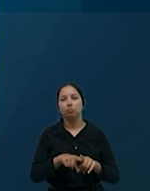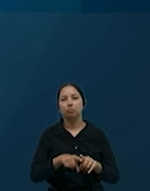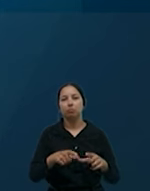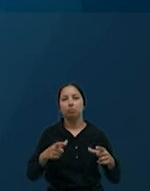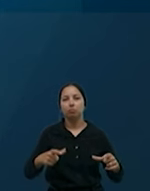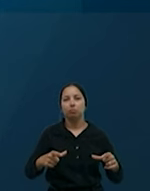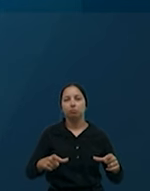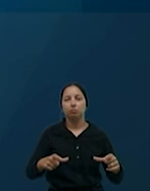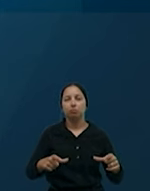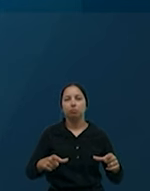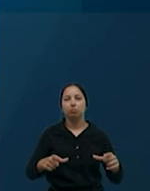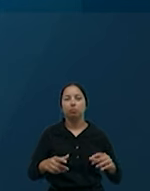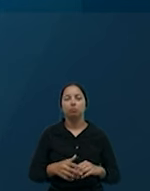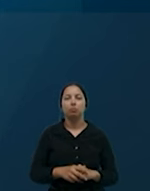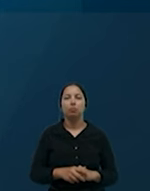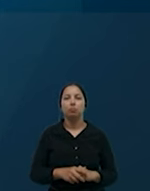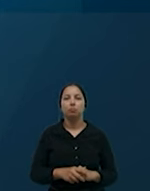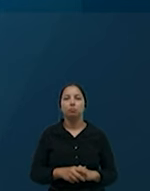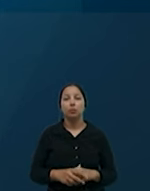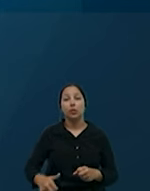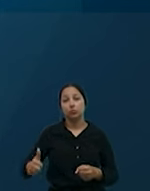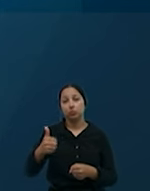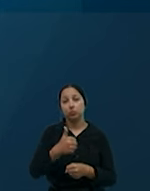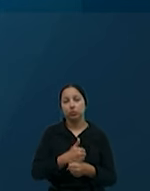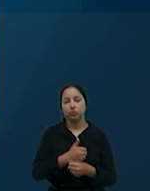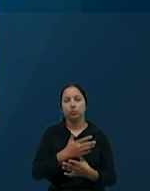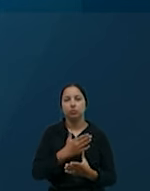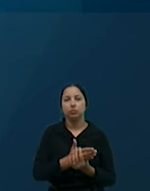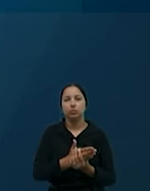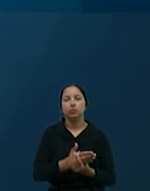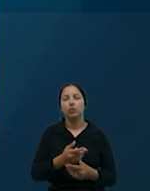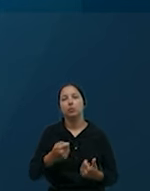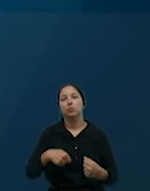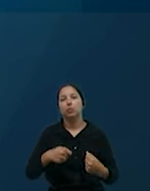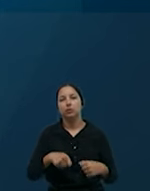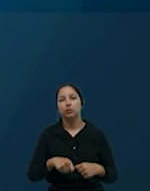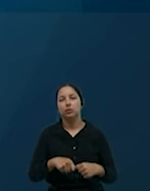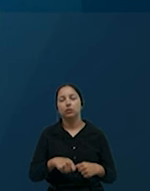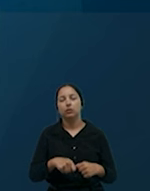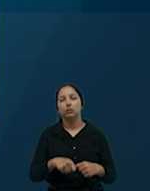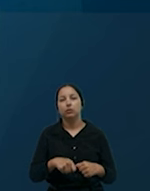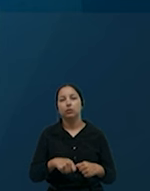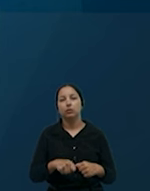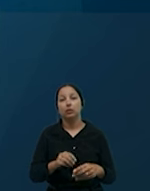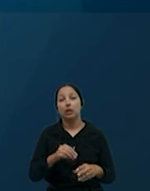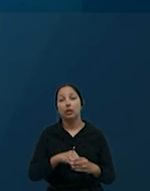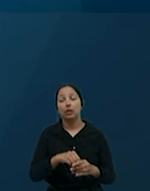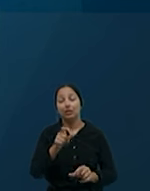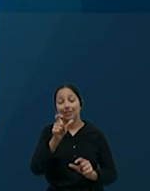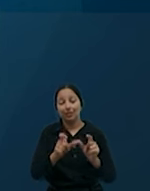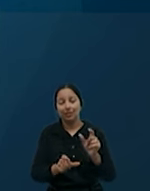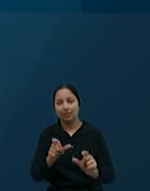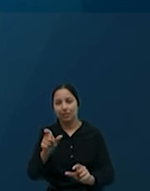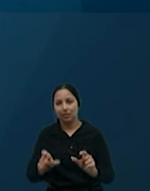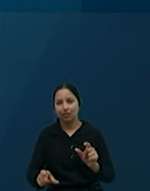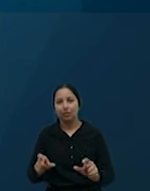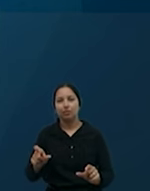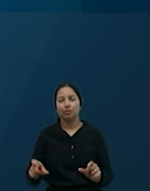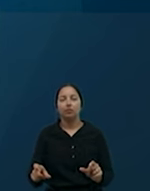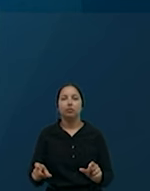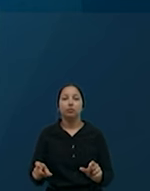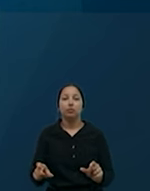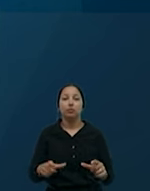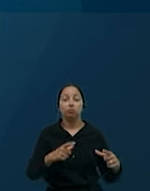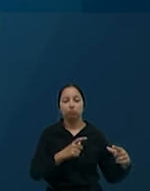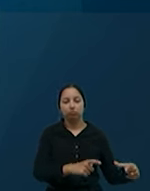substituição processual ela deve abranger os membros da categoria situados em cada base territorial conforme registro